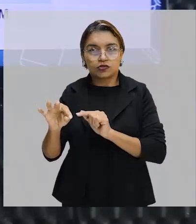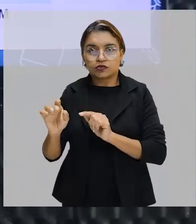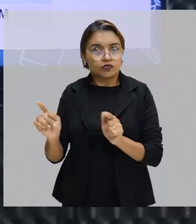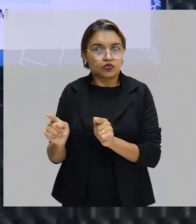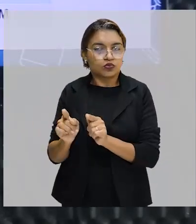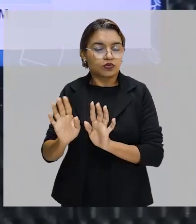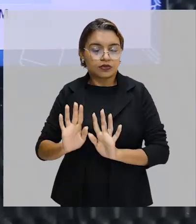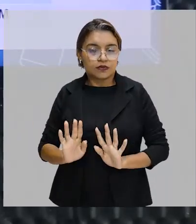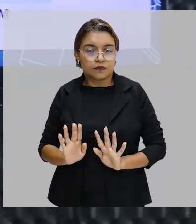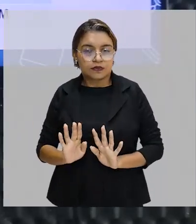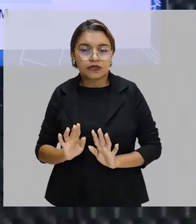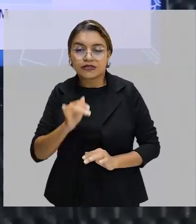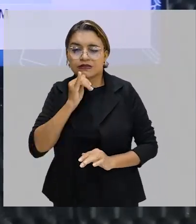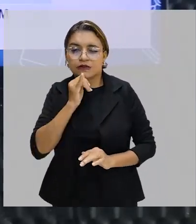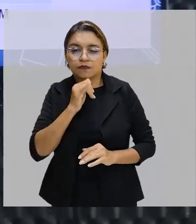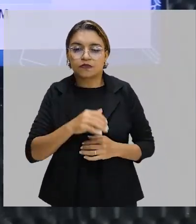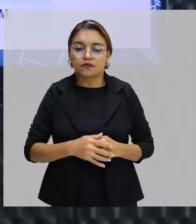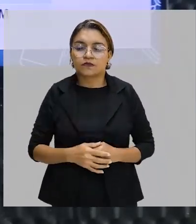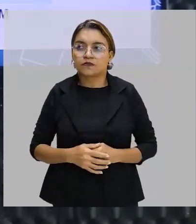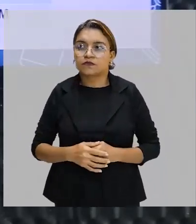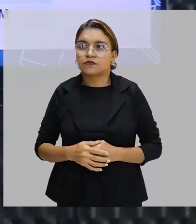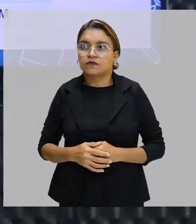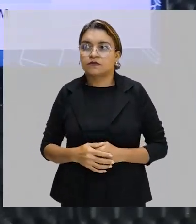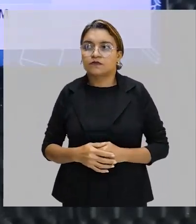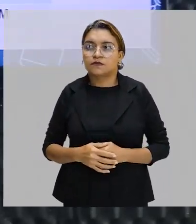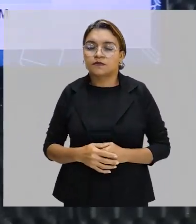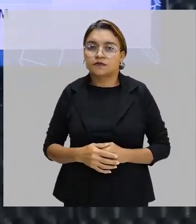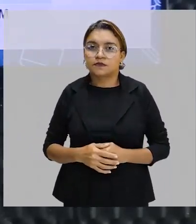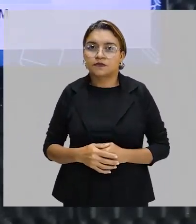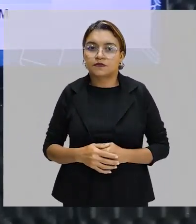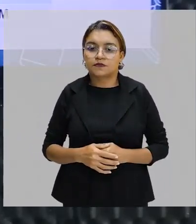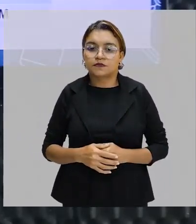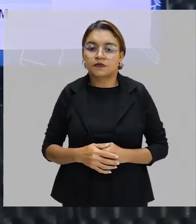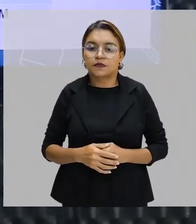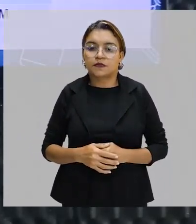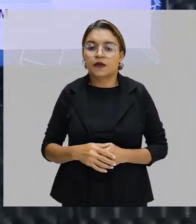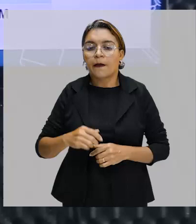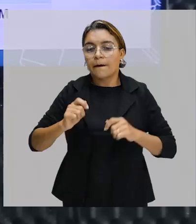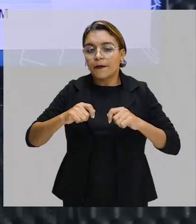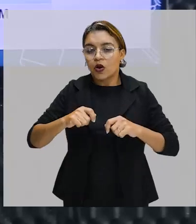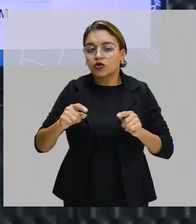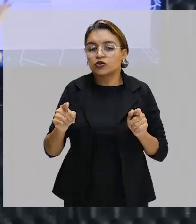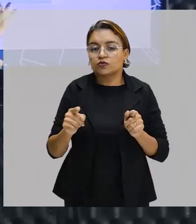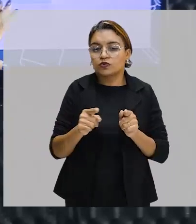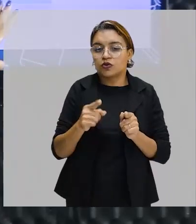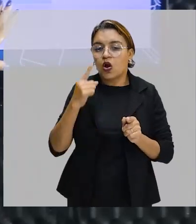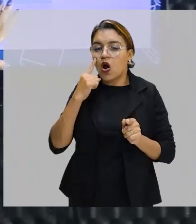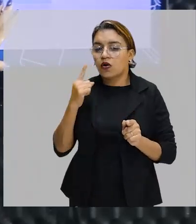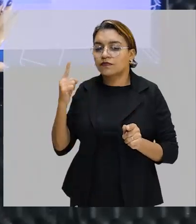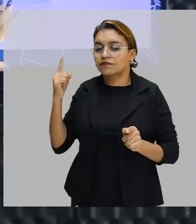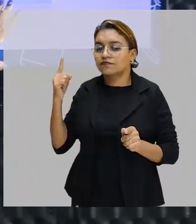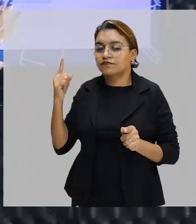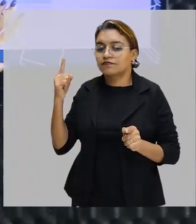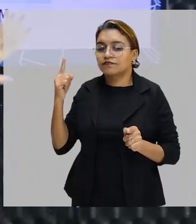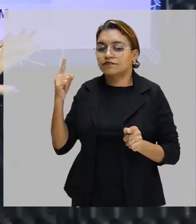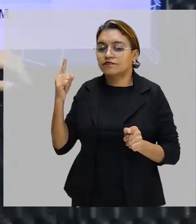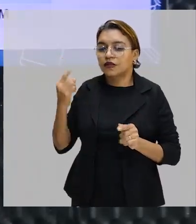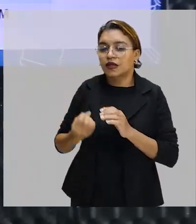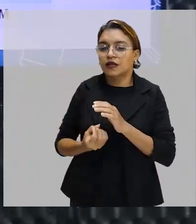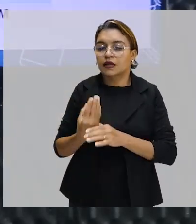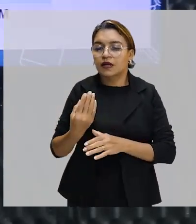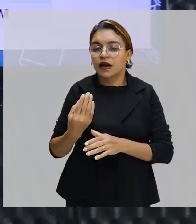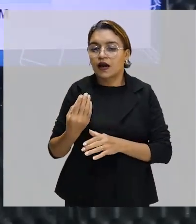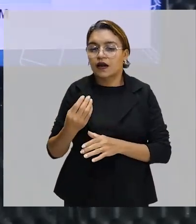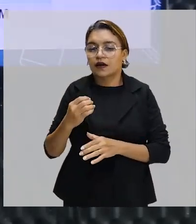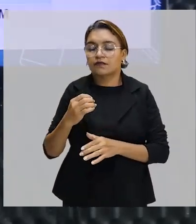N. Eu posso fazer a contração do are not e criar o aren't e do is not e criar o isn't. Então, ao